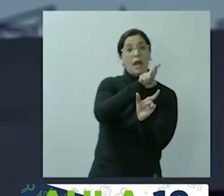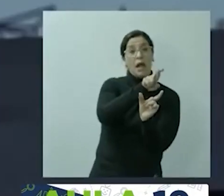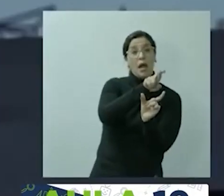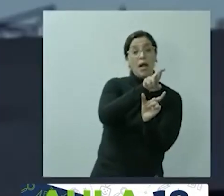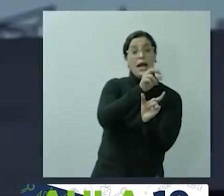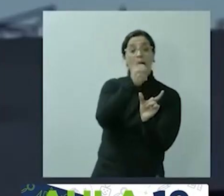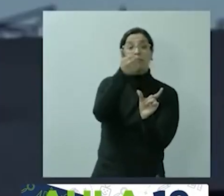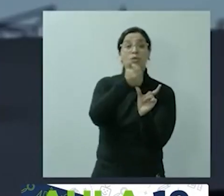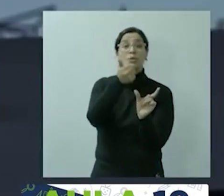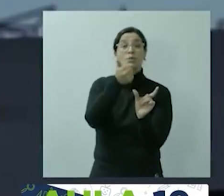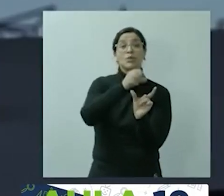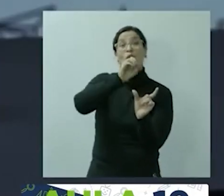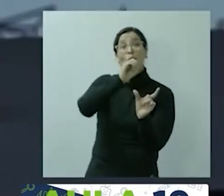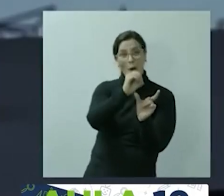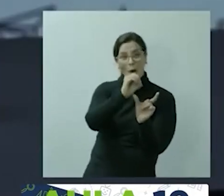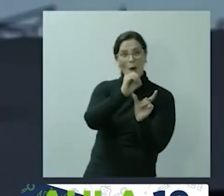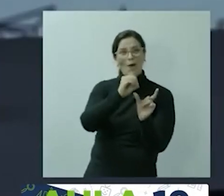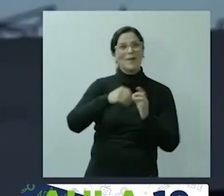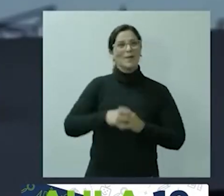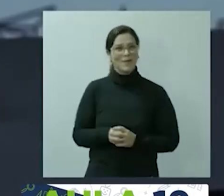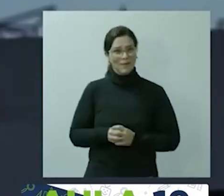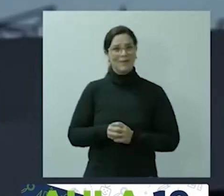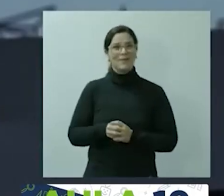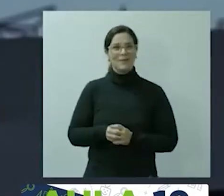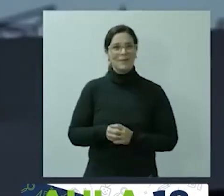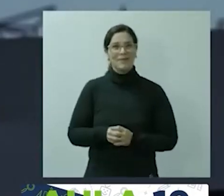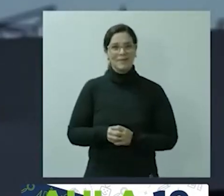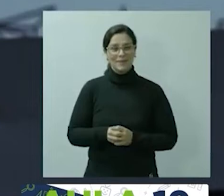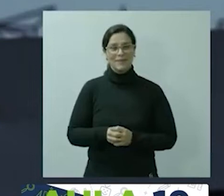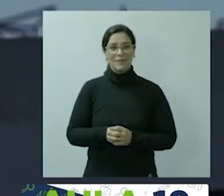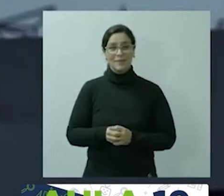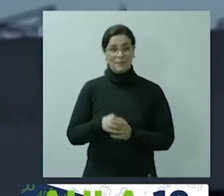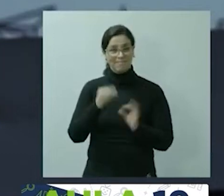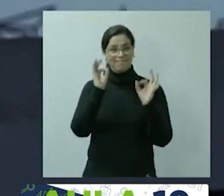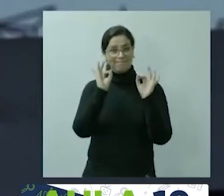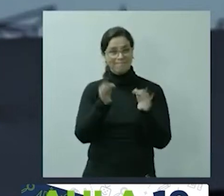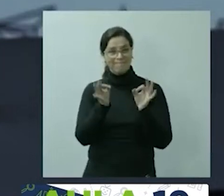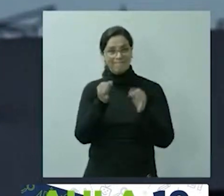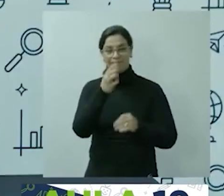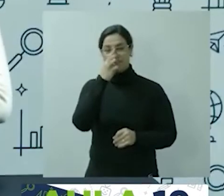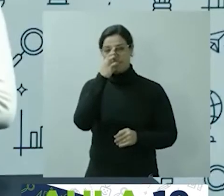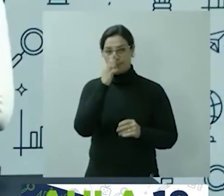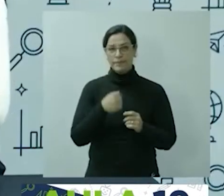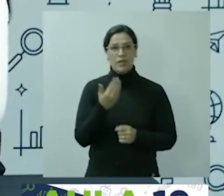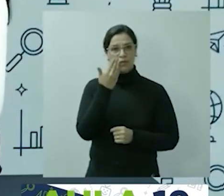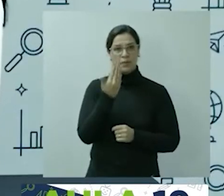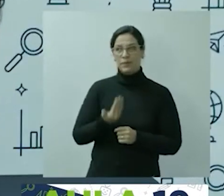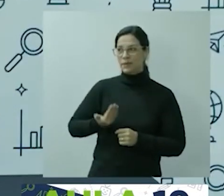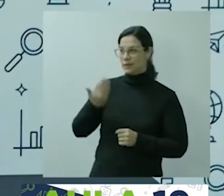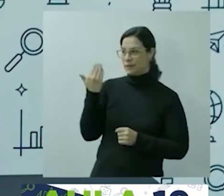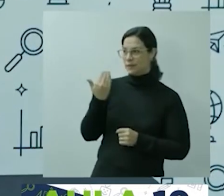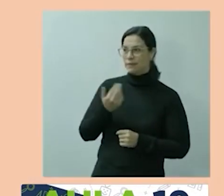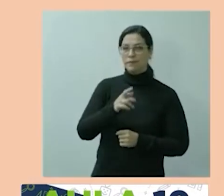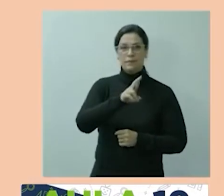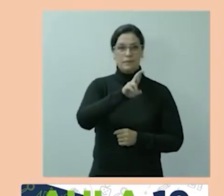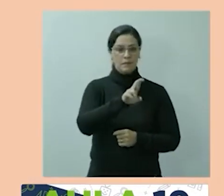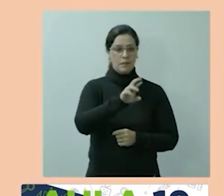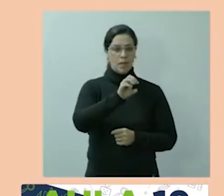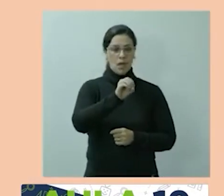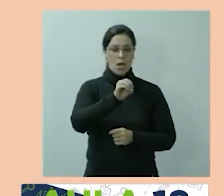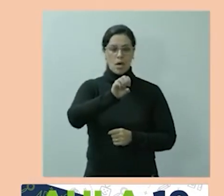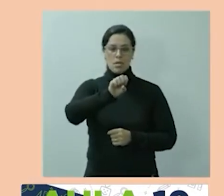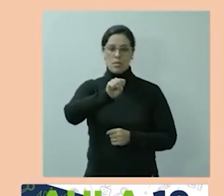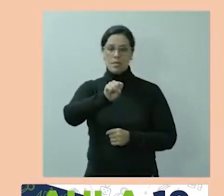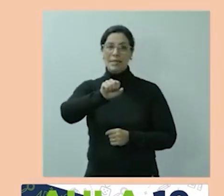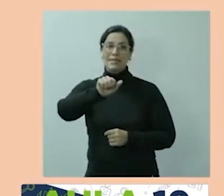A pela letra O. Certo? Vamos ver aqui?